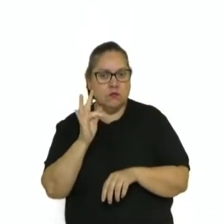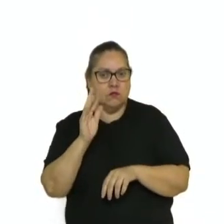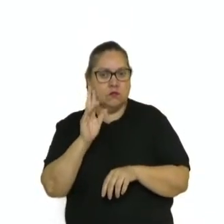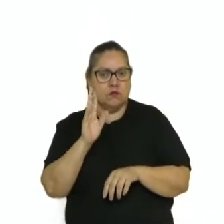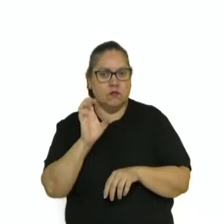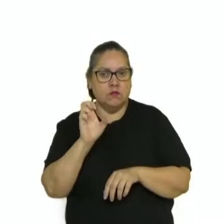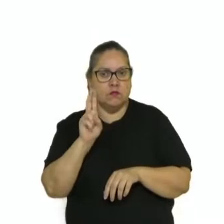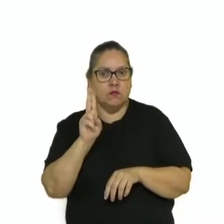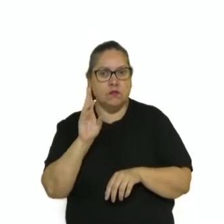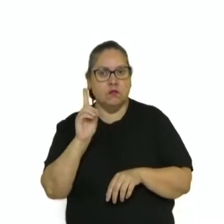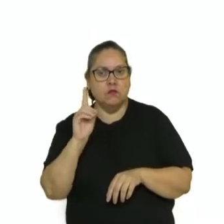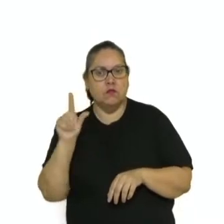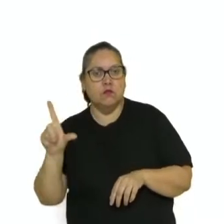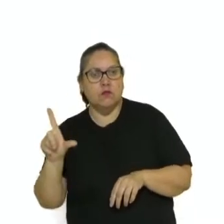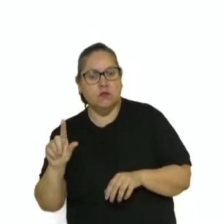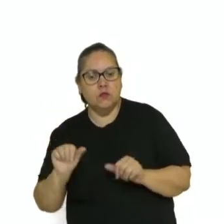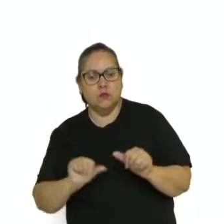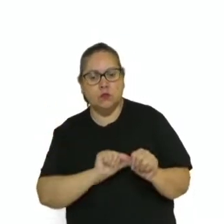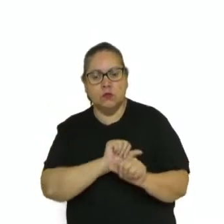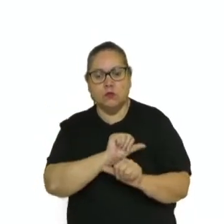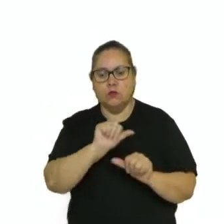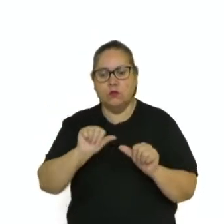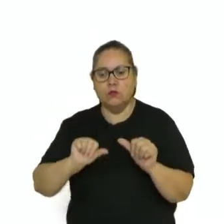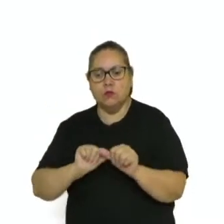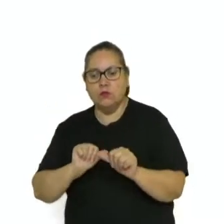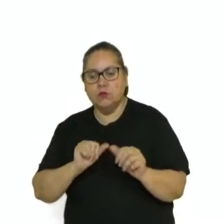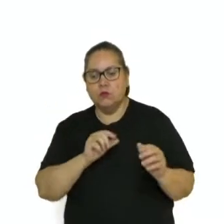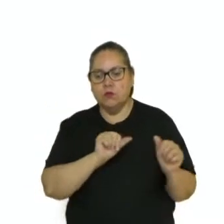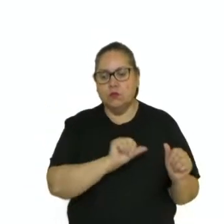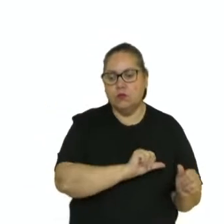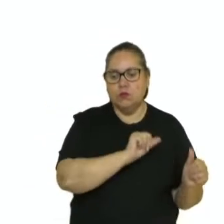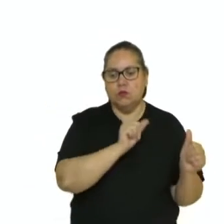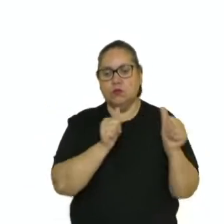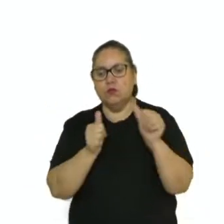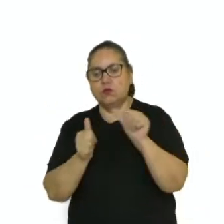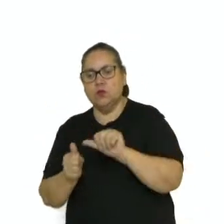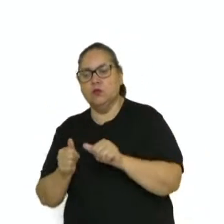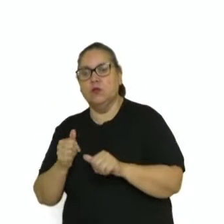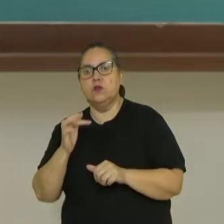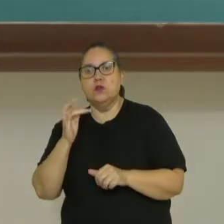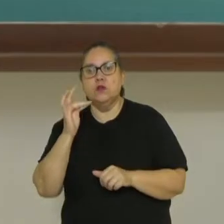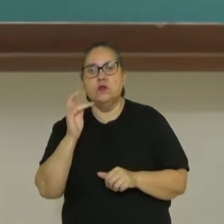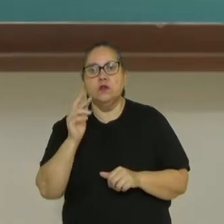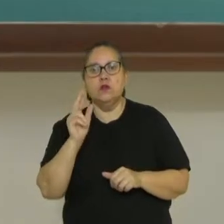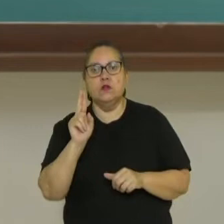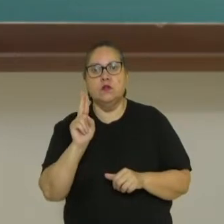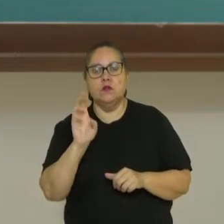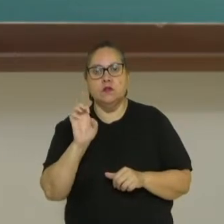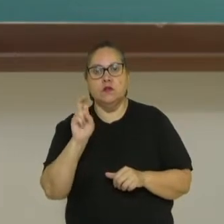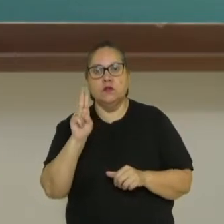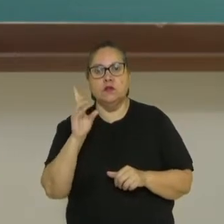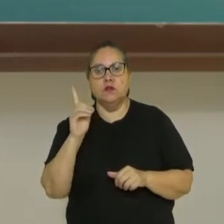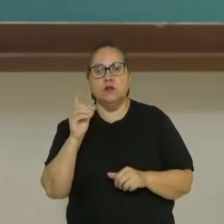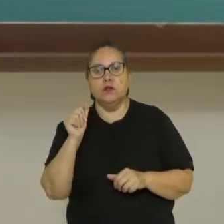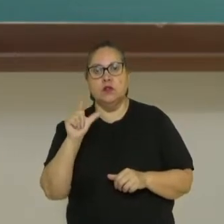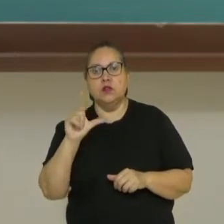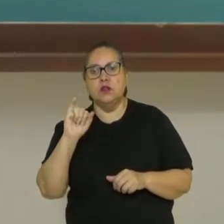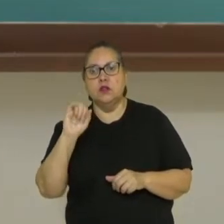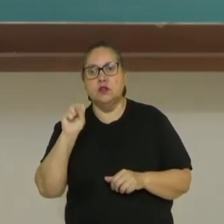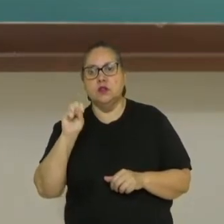características? E como ocorreu a transição do feudalismo para o capitalismo, afinal? Lembrando que